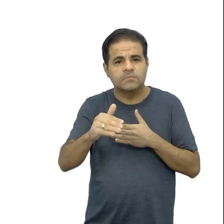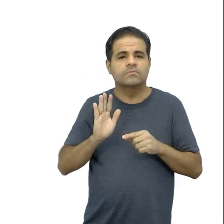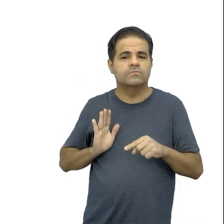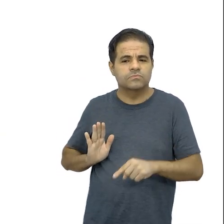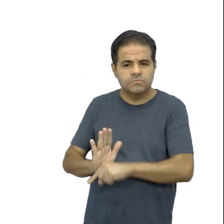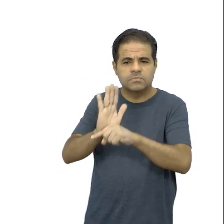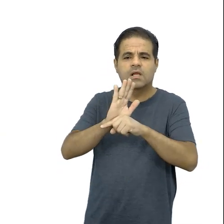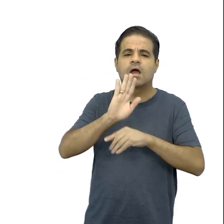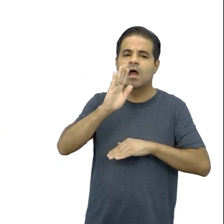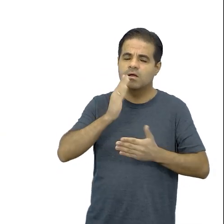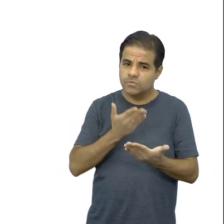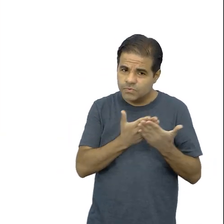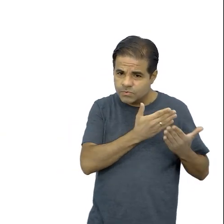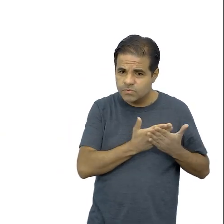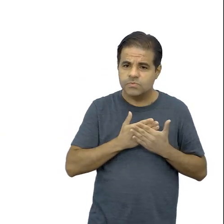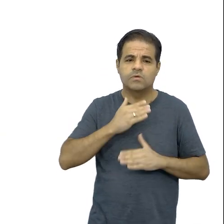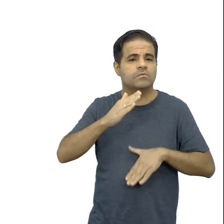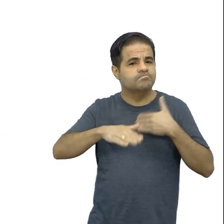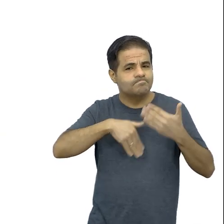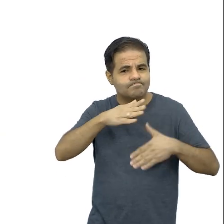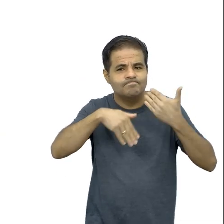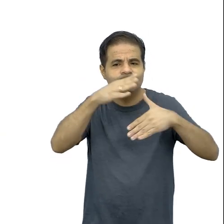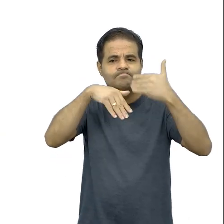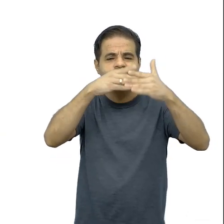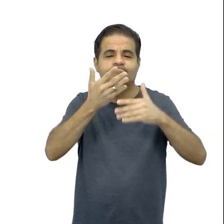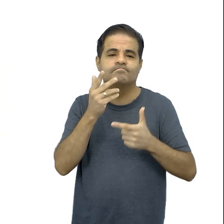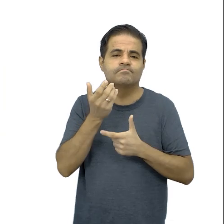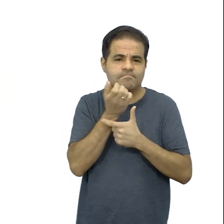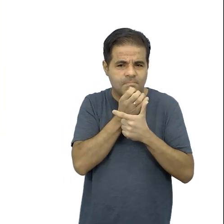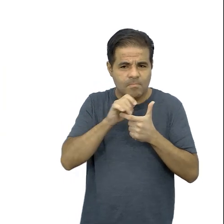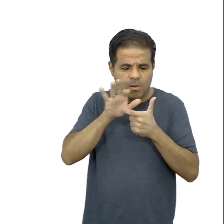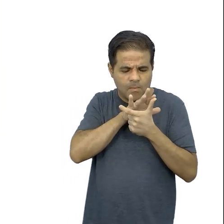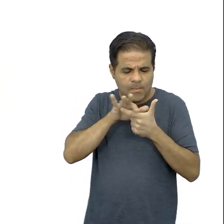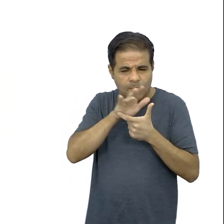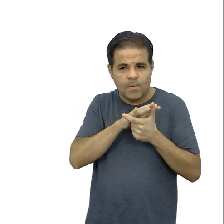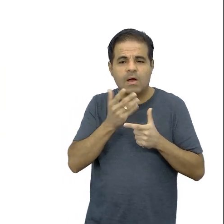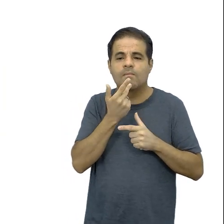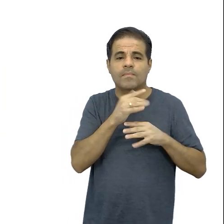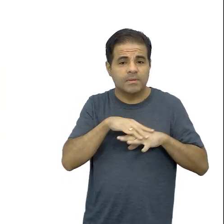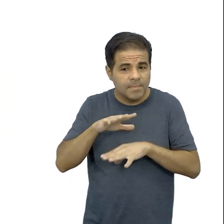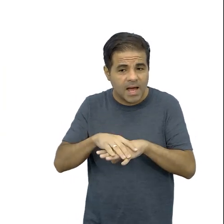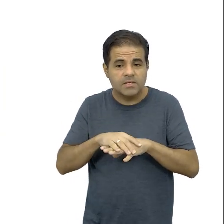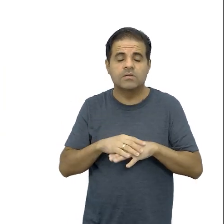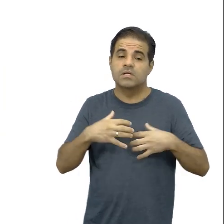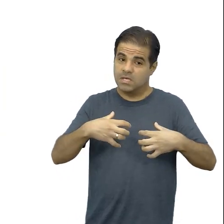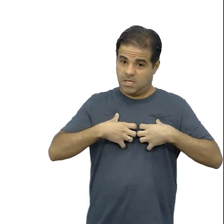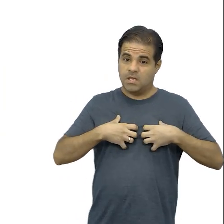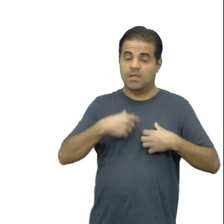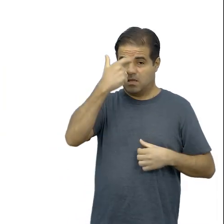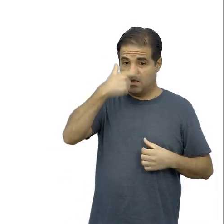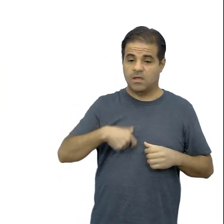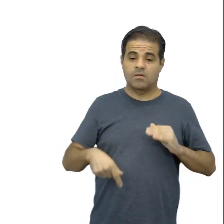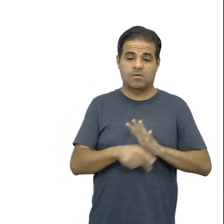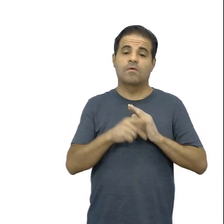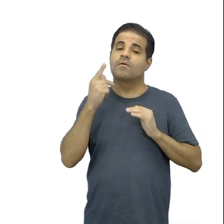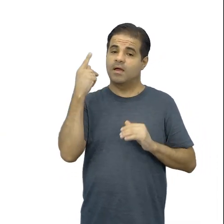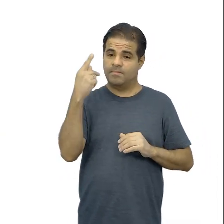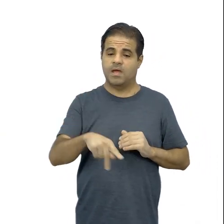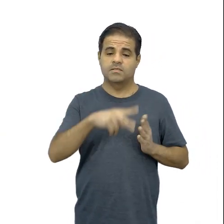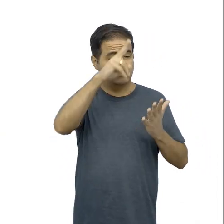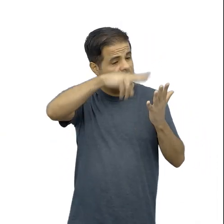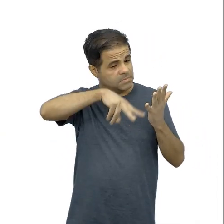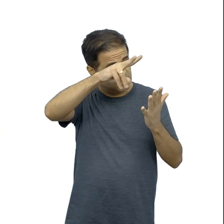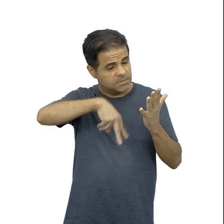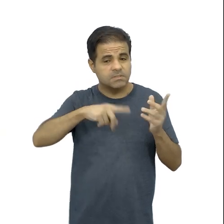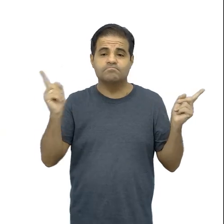estudantes a desenvolverem a ideia desse letramento matemático. Então, desta forma, eu faço questão, inclusive, de ler